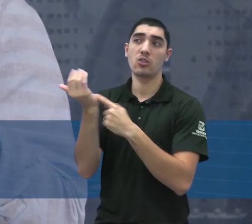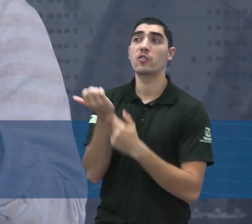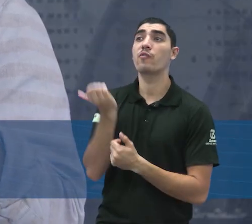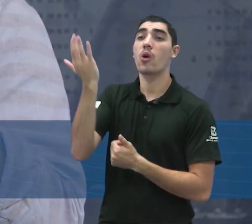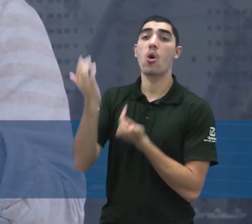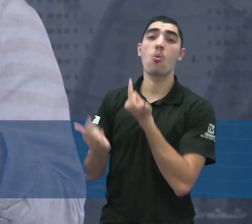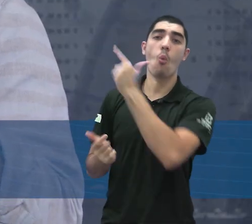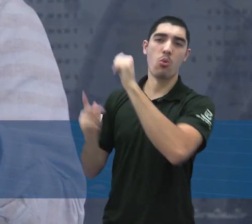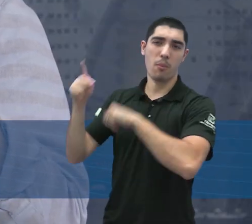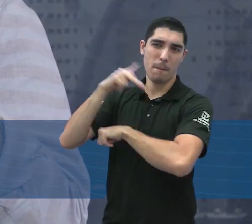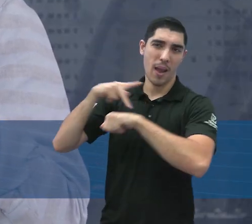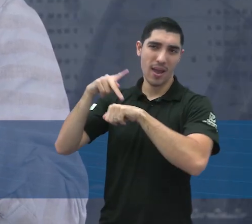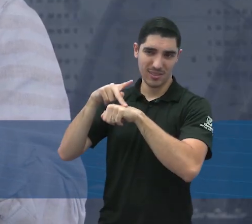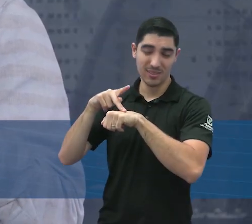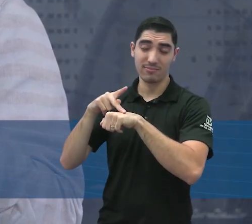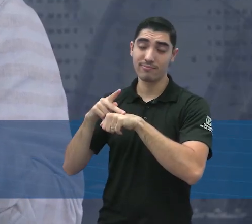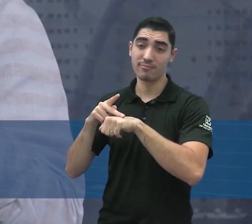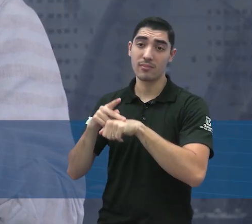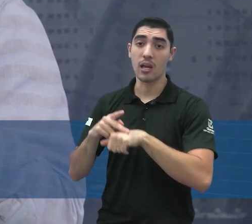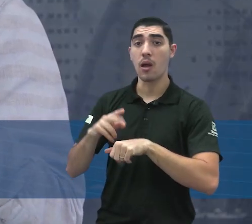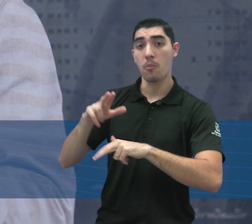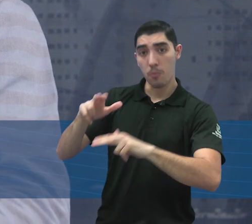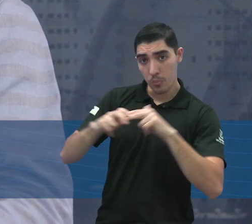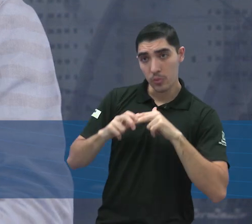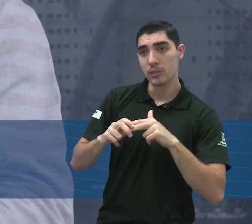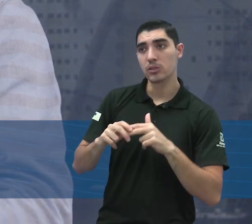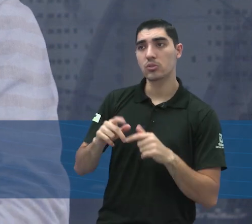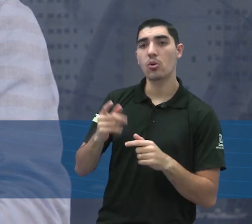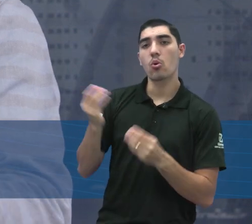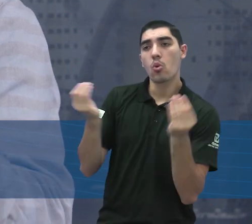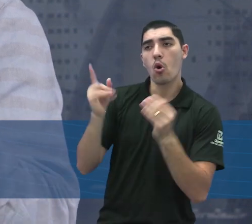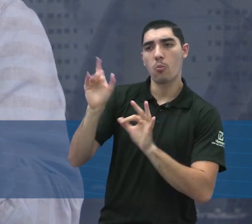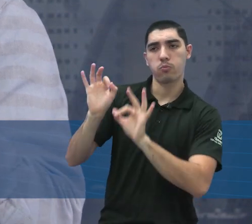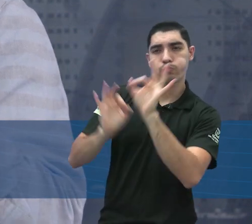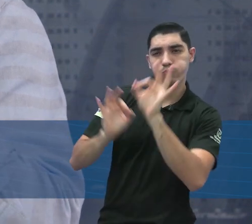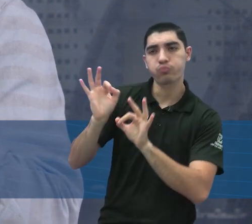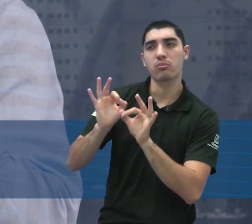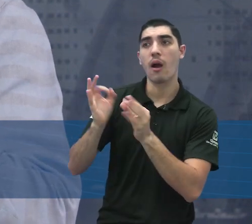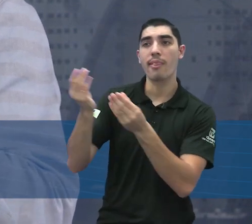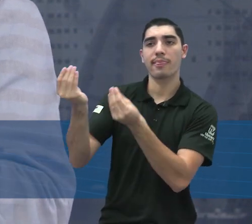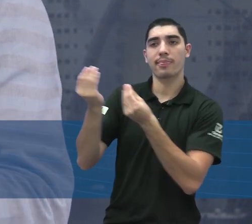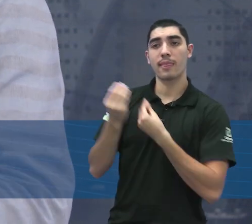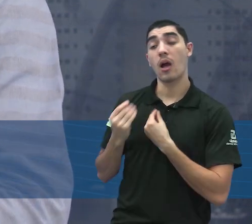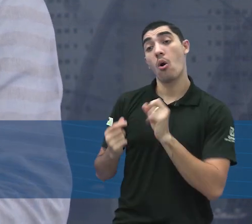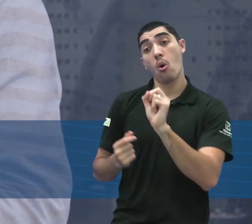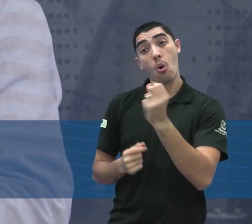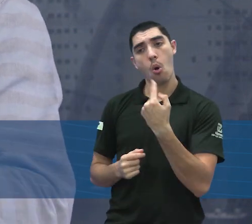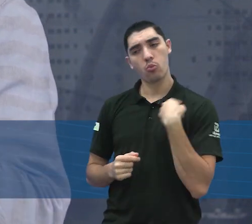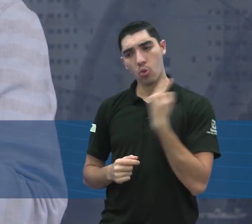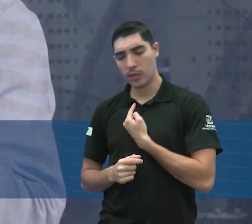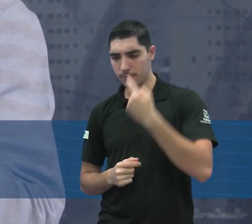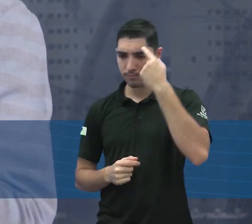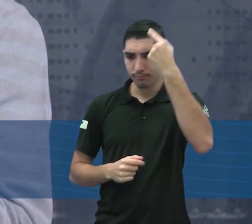impactos ou a forma como eles são desenhados para nós ou sobre nós, ou nós também participamos do